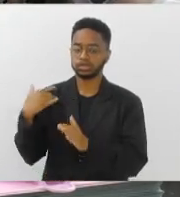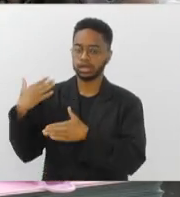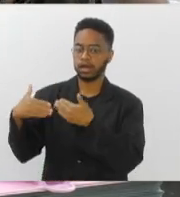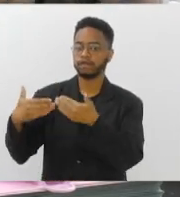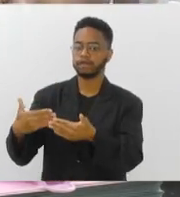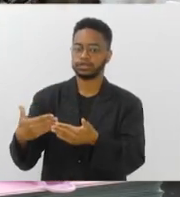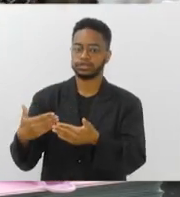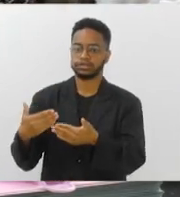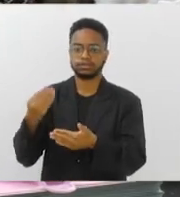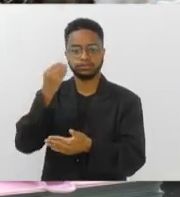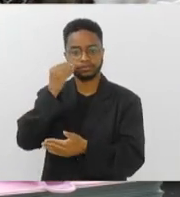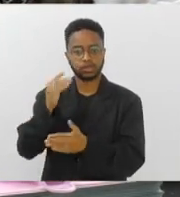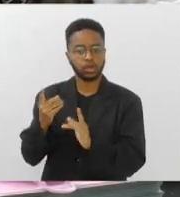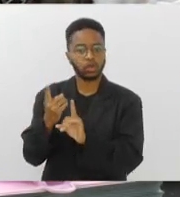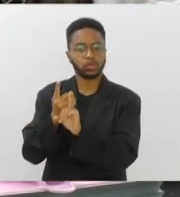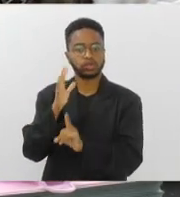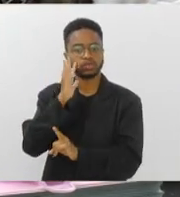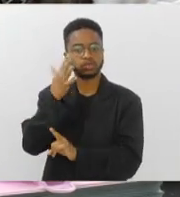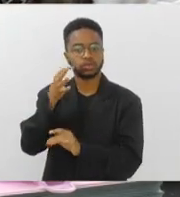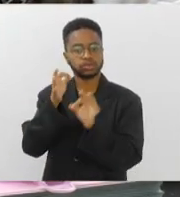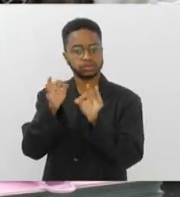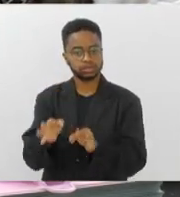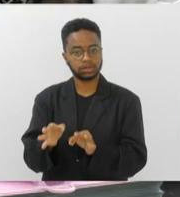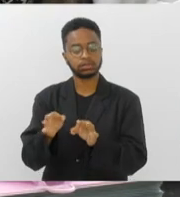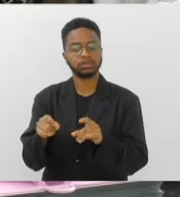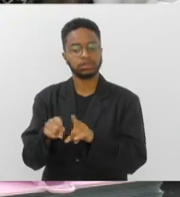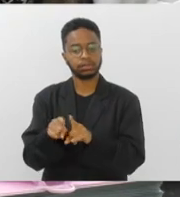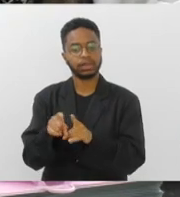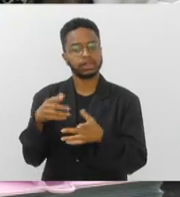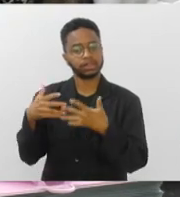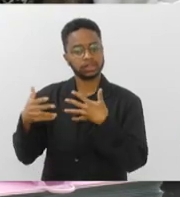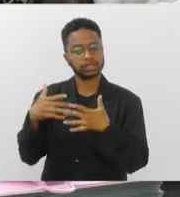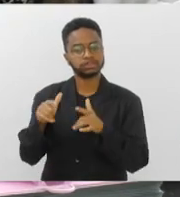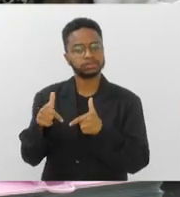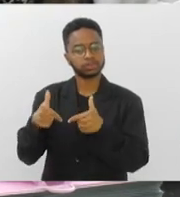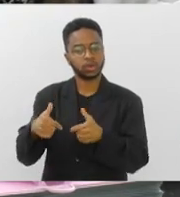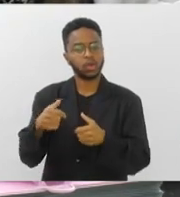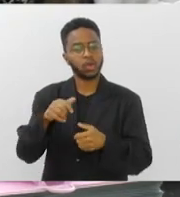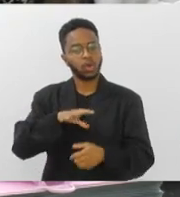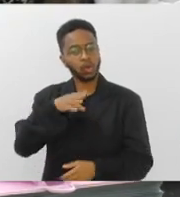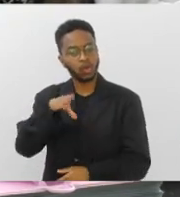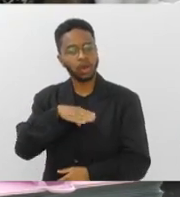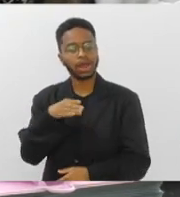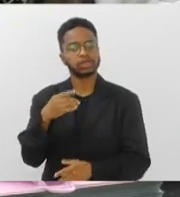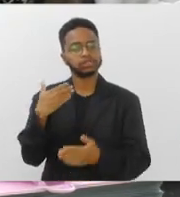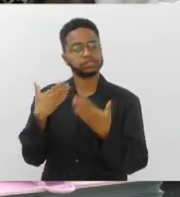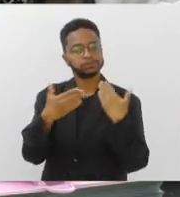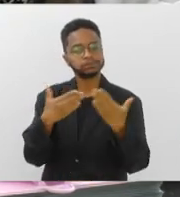na busca de uma solução concreta e com muita transparência, muita coragem, muito diálogo, mas